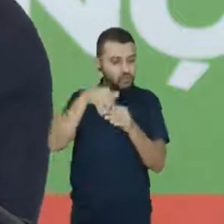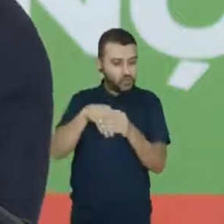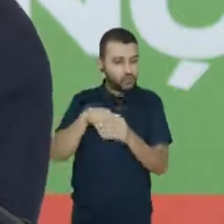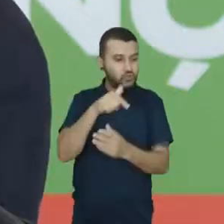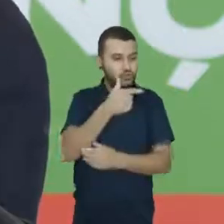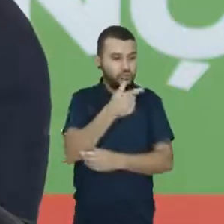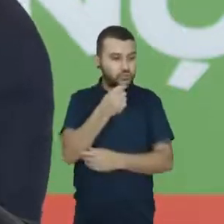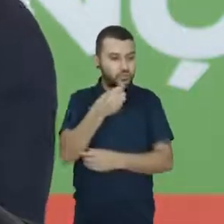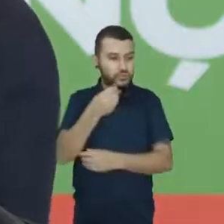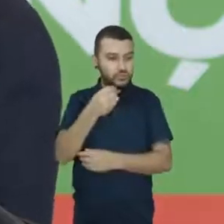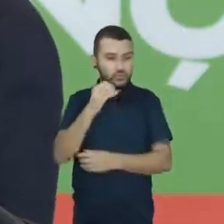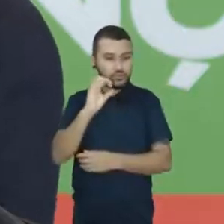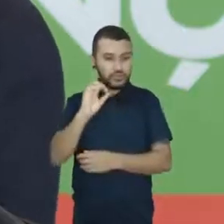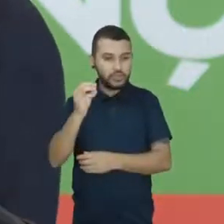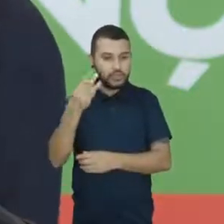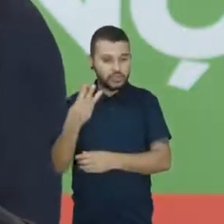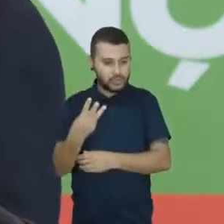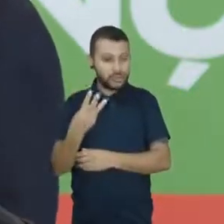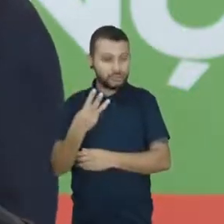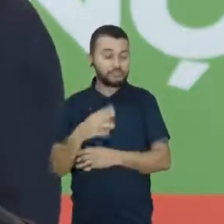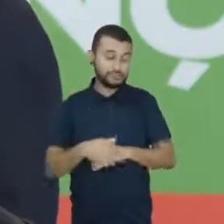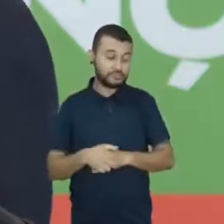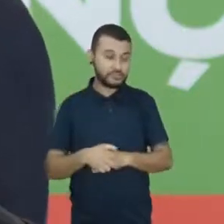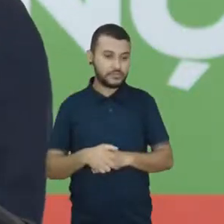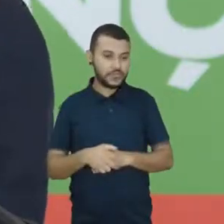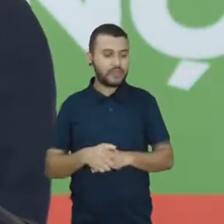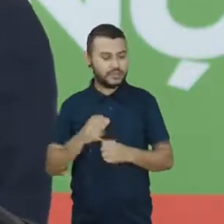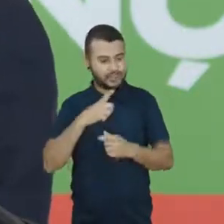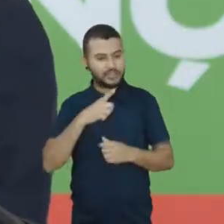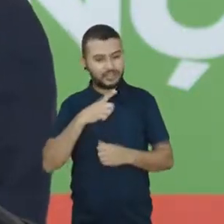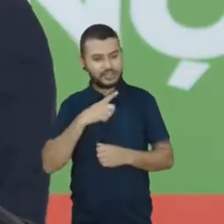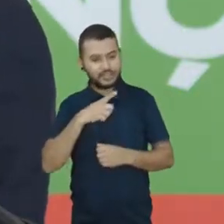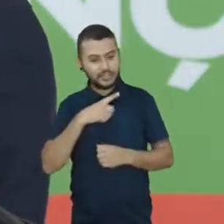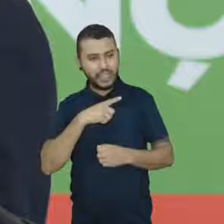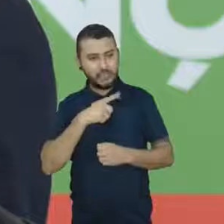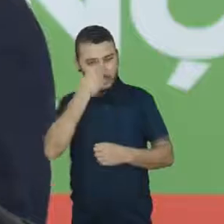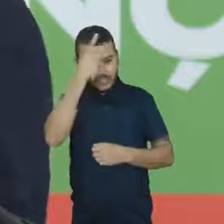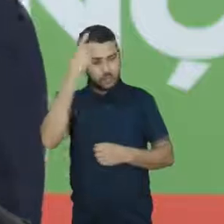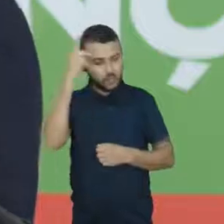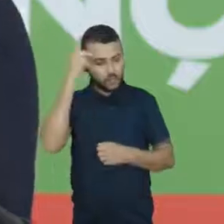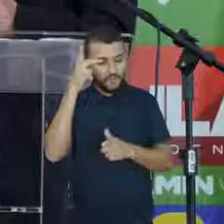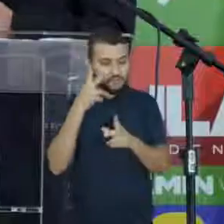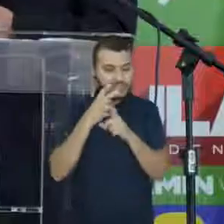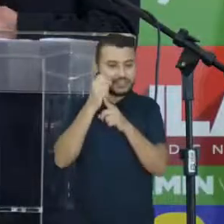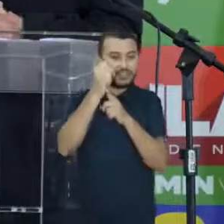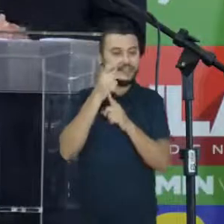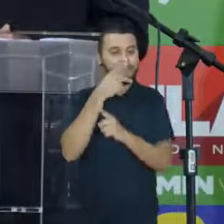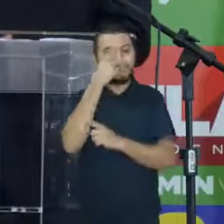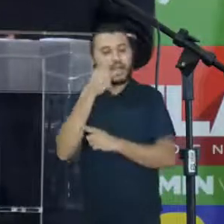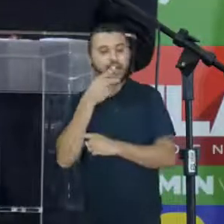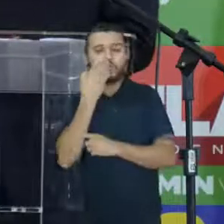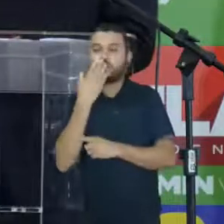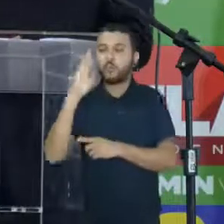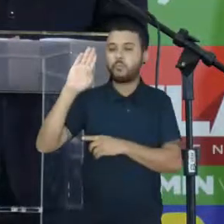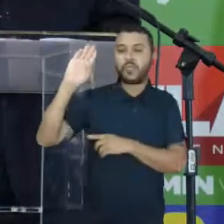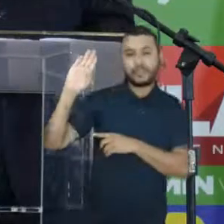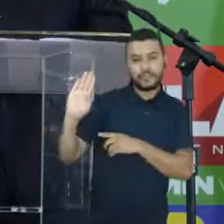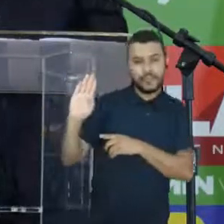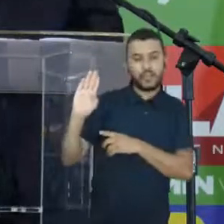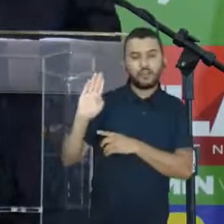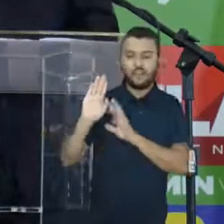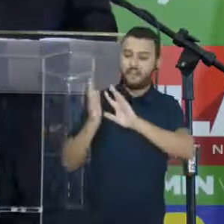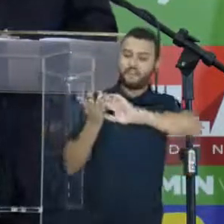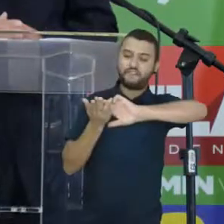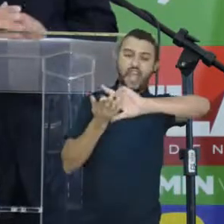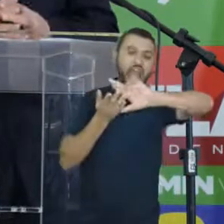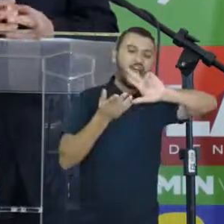normalmente os vitoriosos fazem um discurso rompante, prometendo 1 milhão de coisas. E como